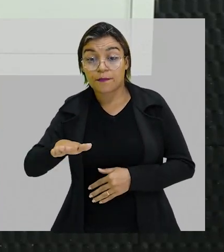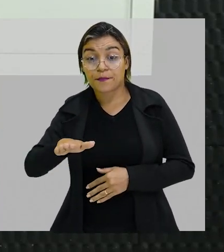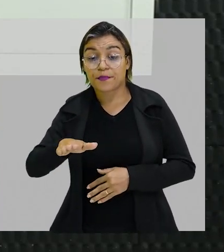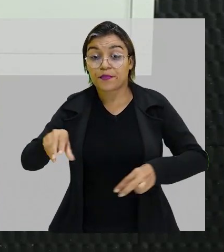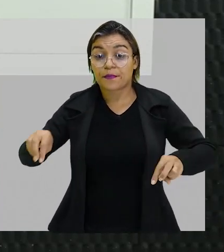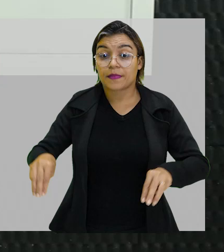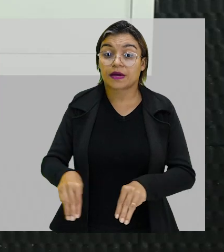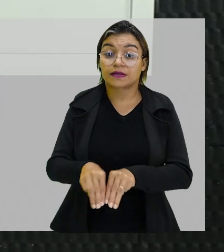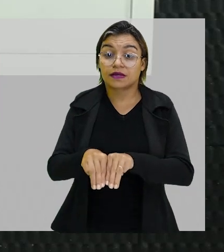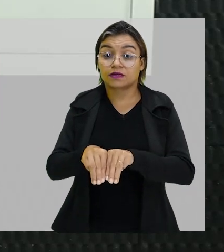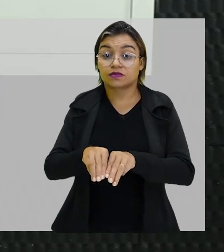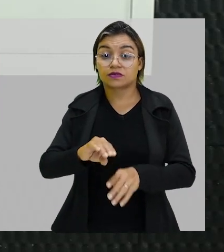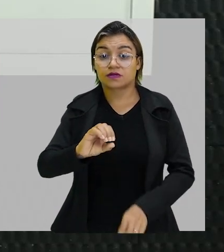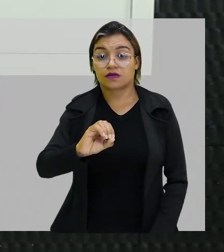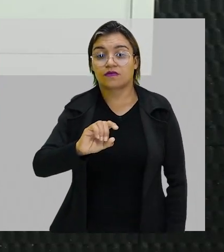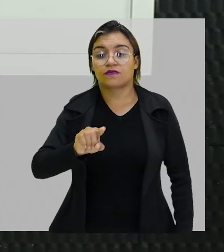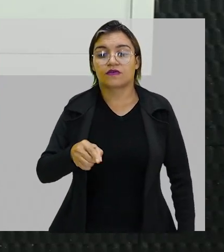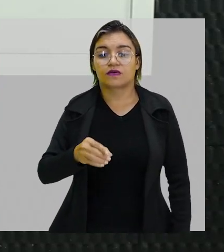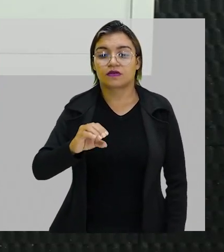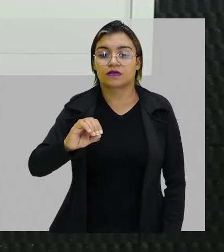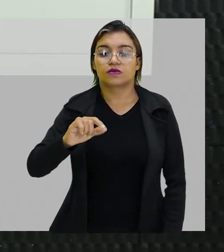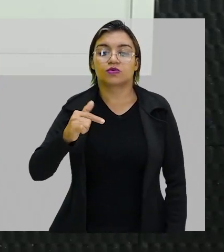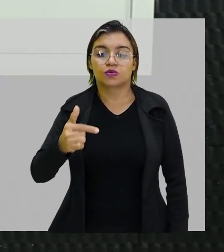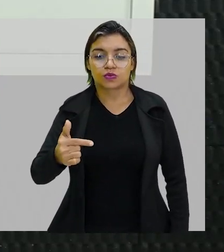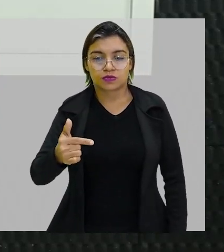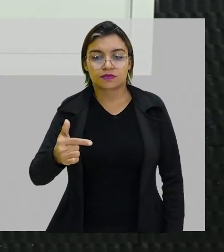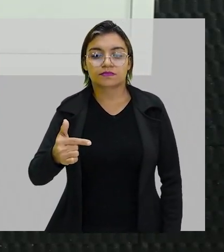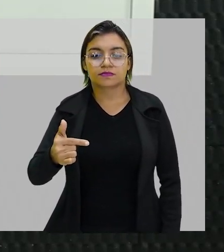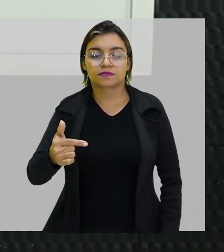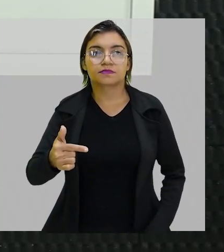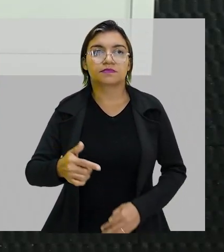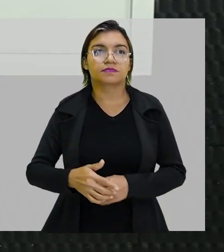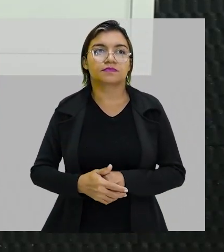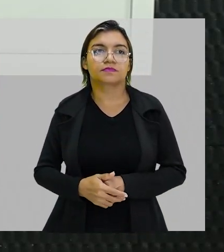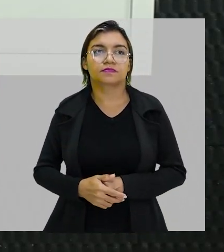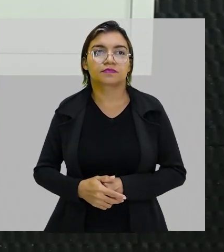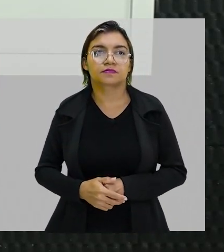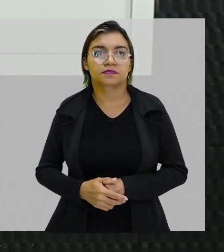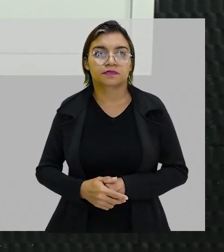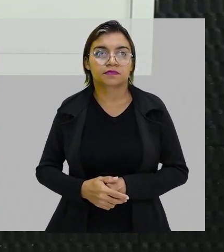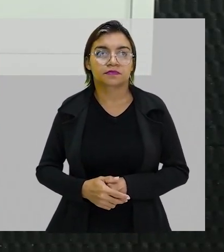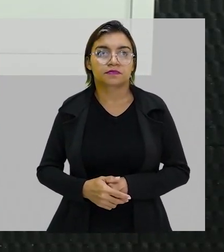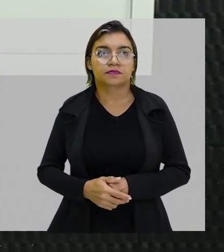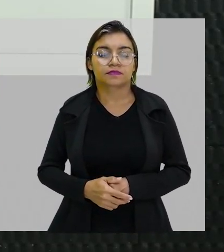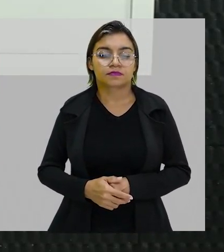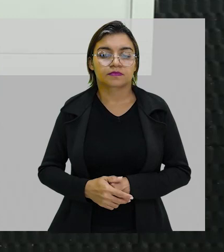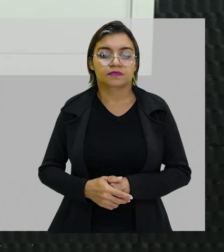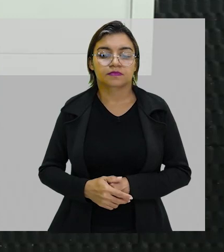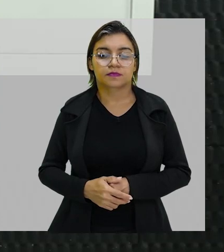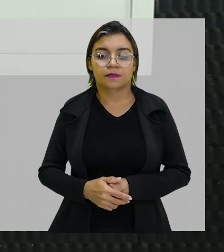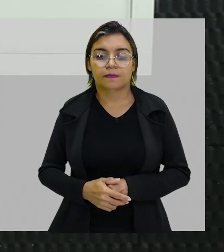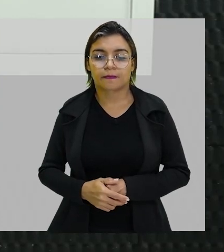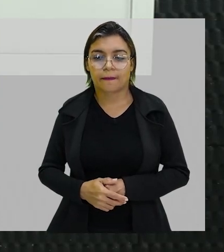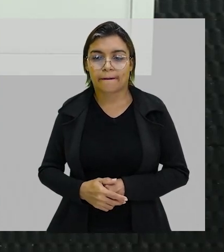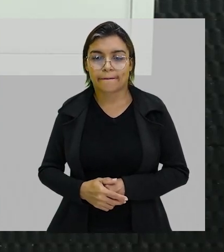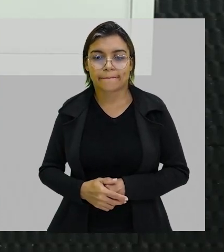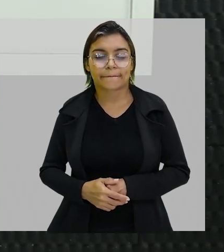0,02. Tá? No caso, Newton, ampere metro ou Tesla, que é a mesma